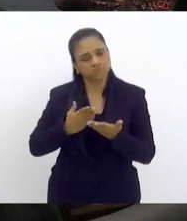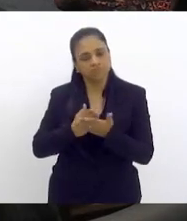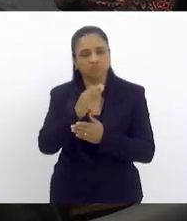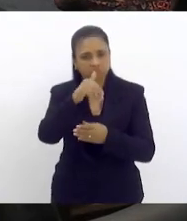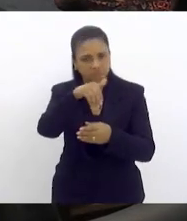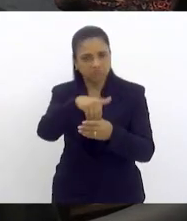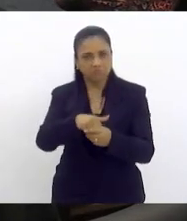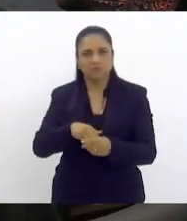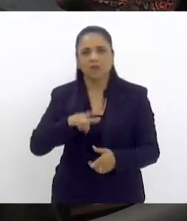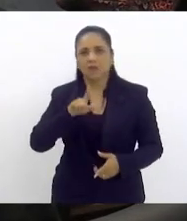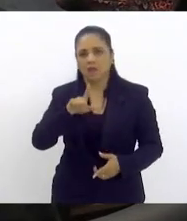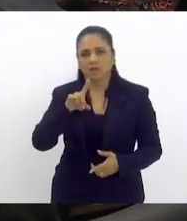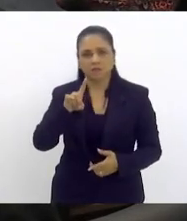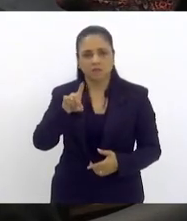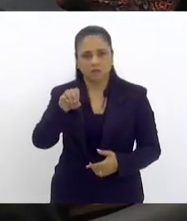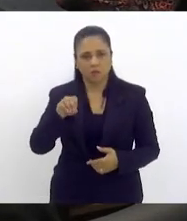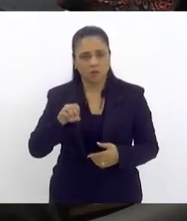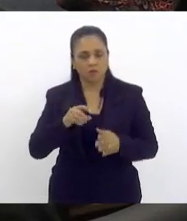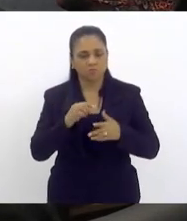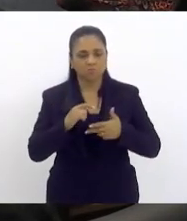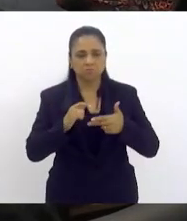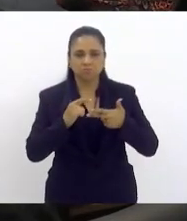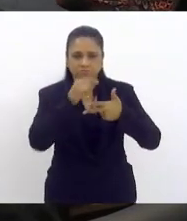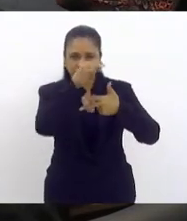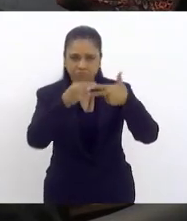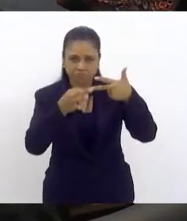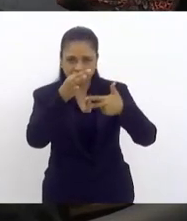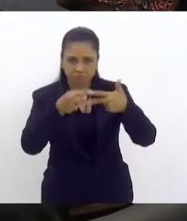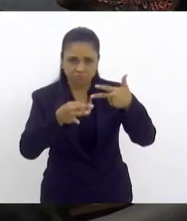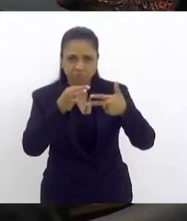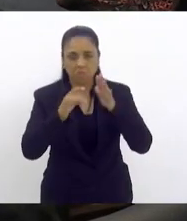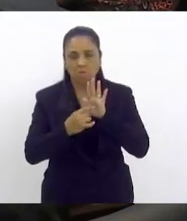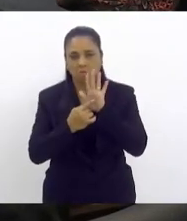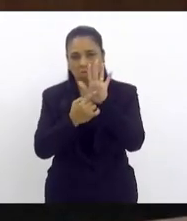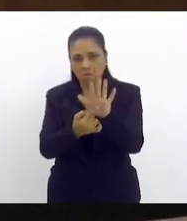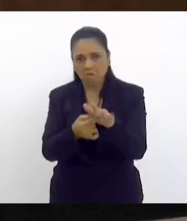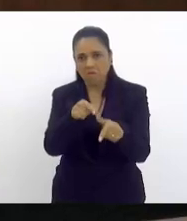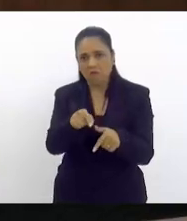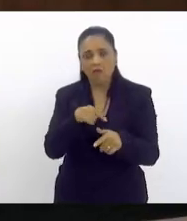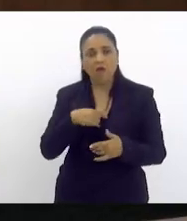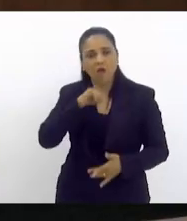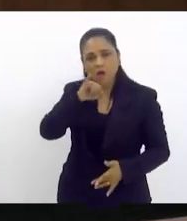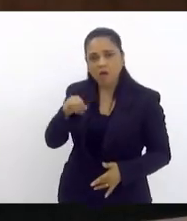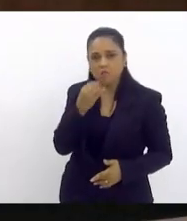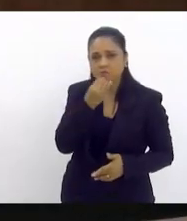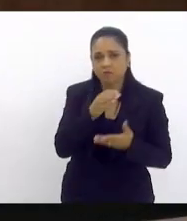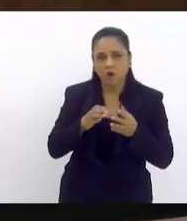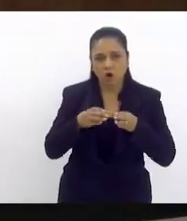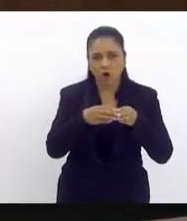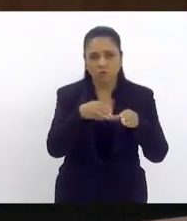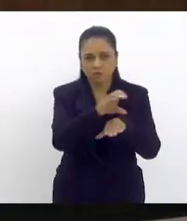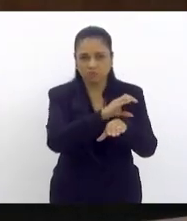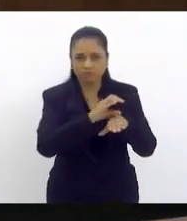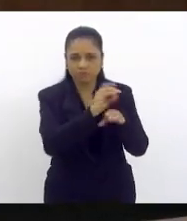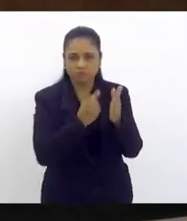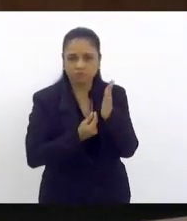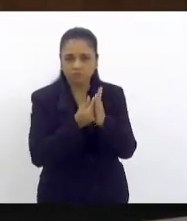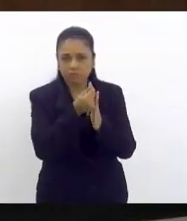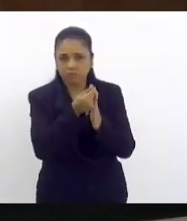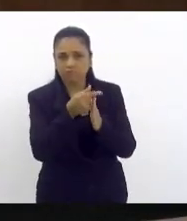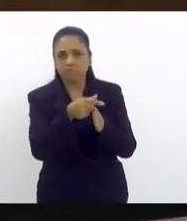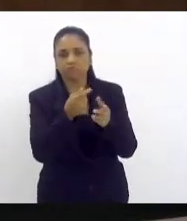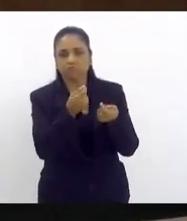apresentada pelo Poder Executivo, e ressaltar aqui, presidente, que nós tivemos a oportunidade na Comissão de Finanças e Orçamento, sob